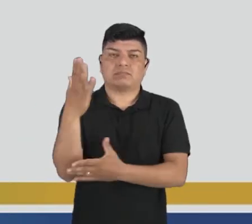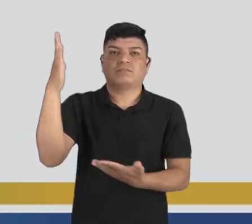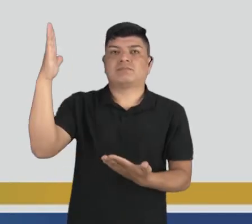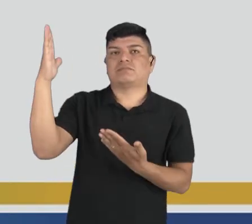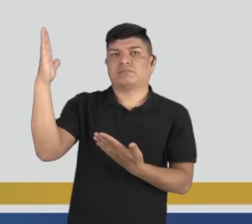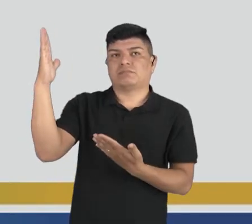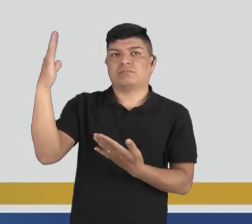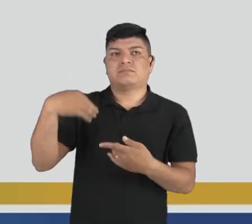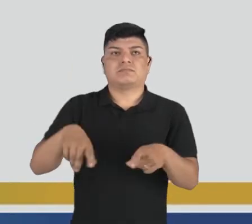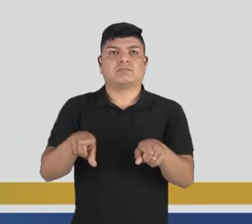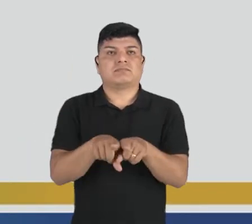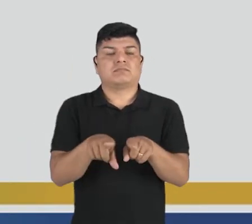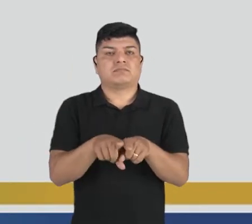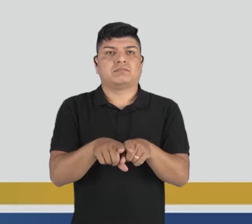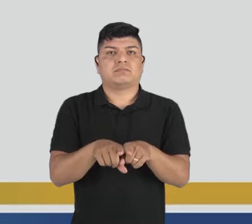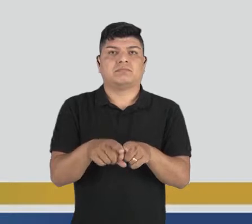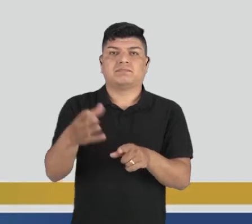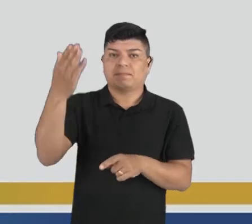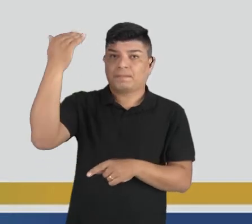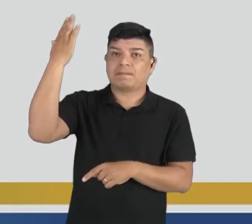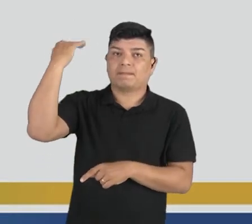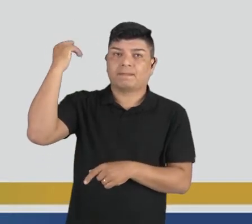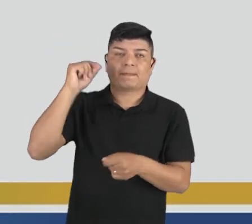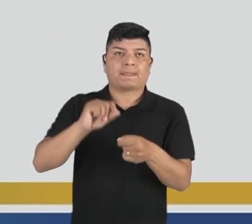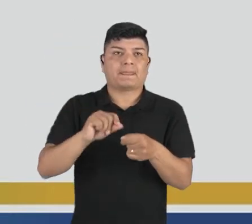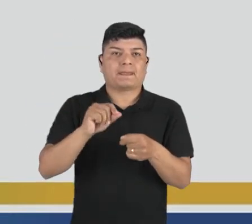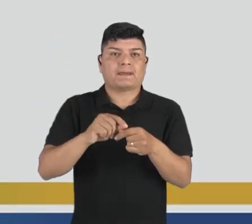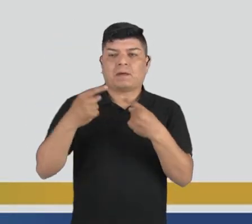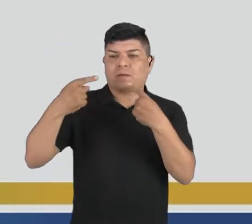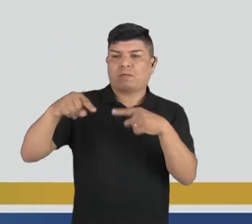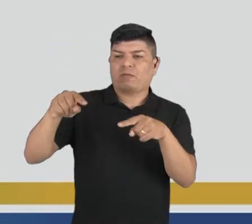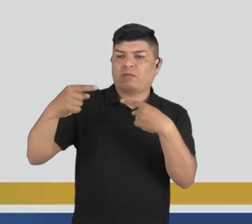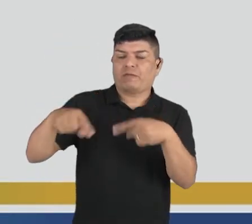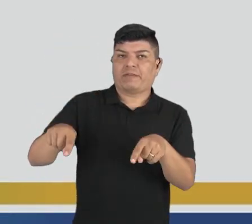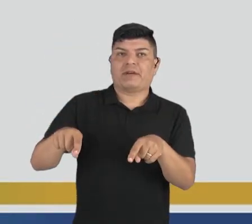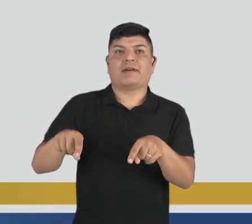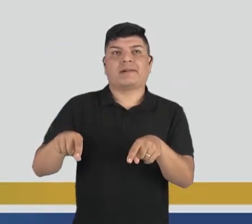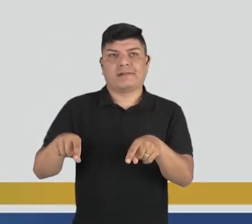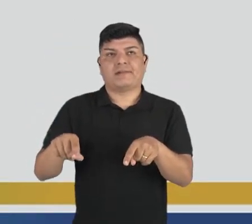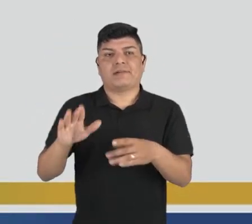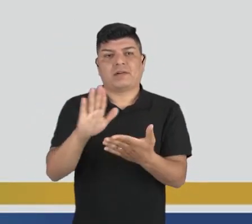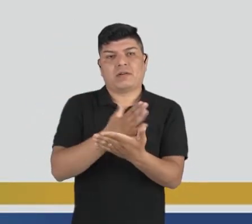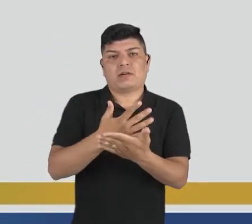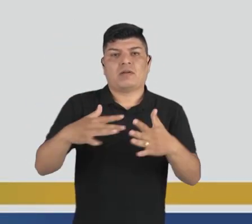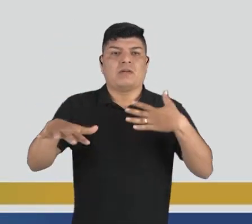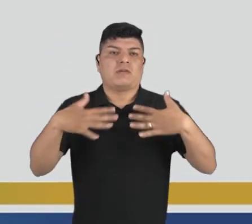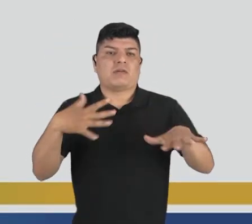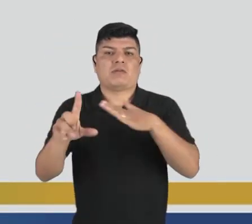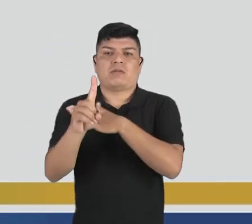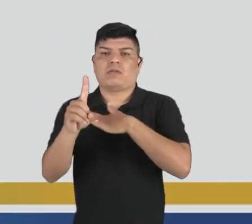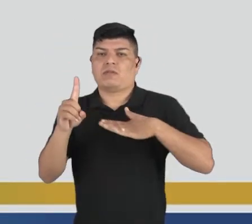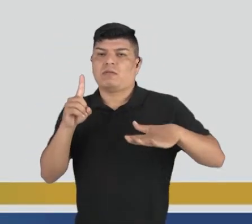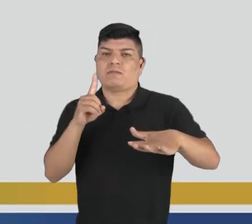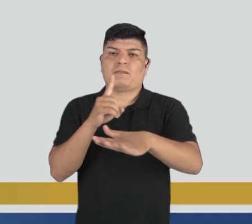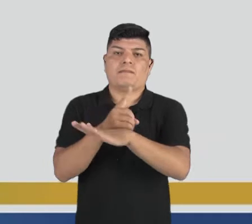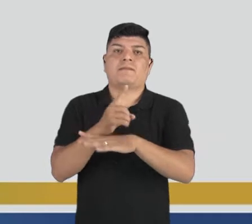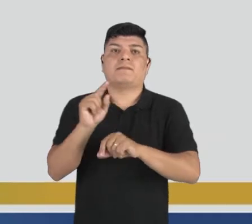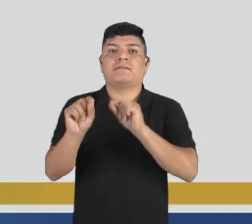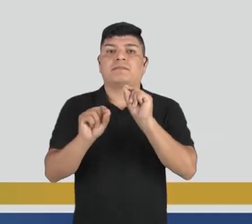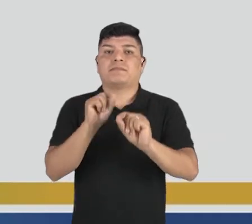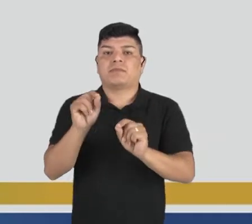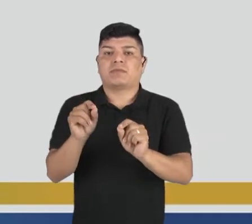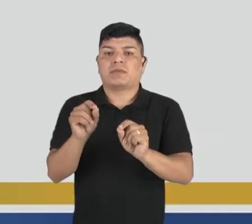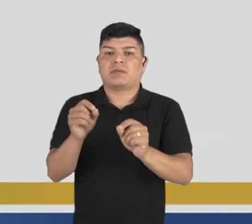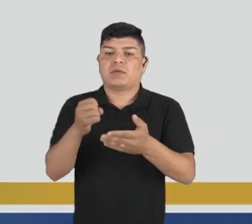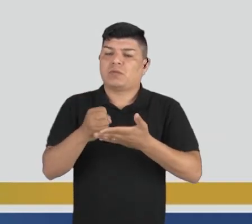personagem, surgiu como, na época, para fazer crítica, né, a alguns movimentos sociais, né, e para